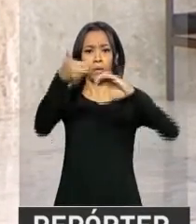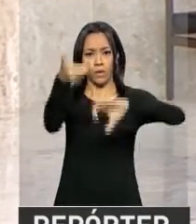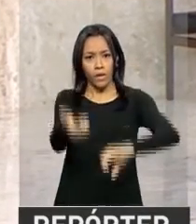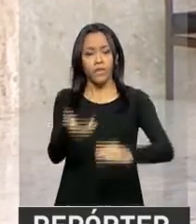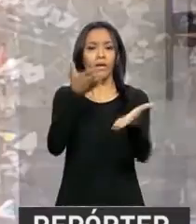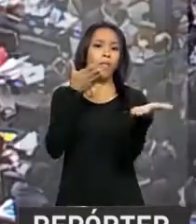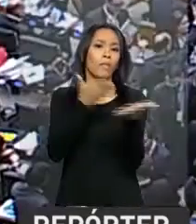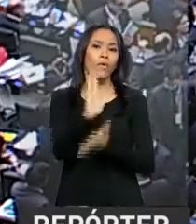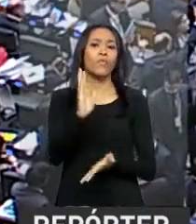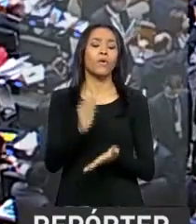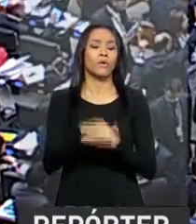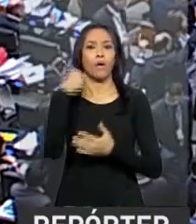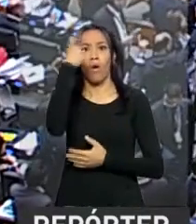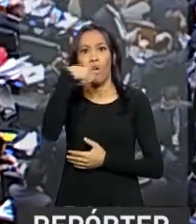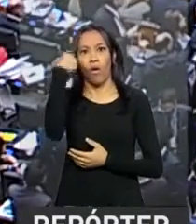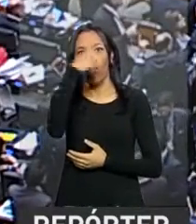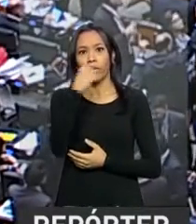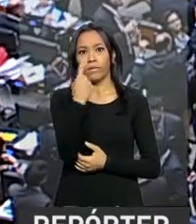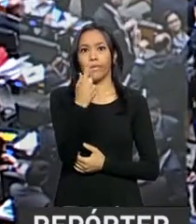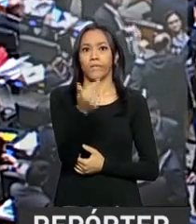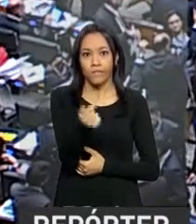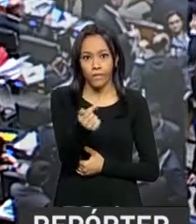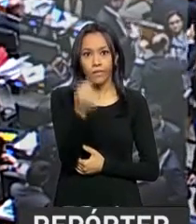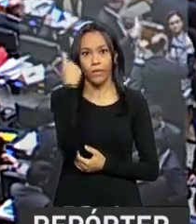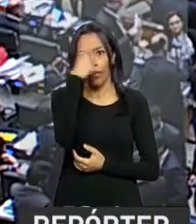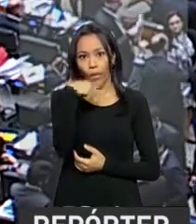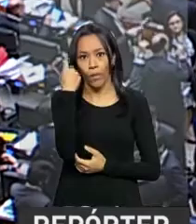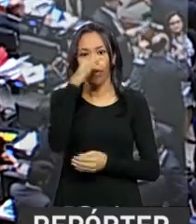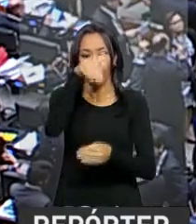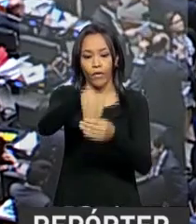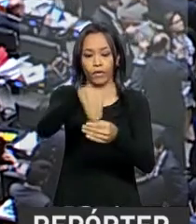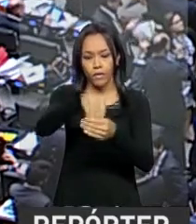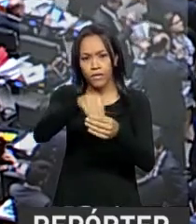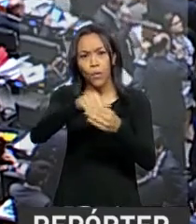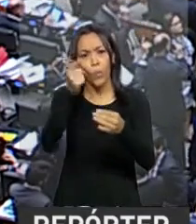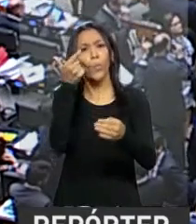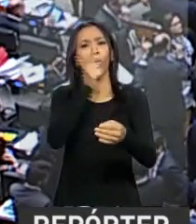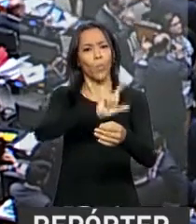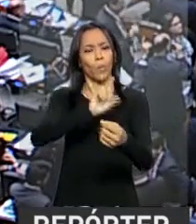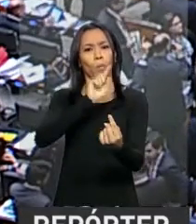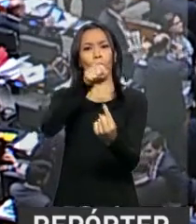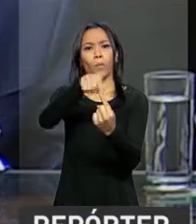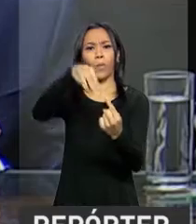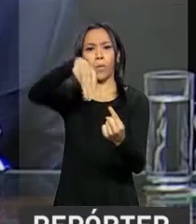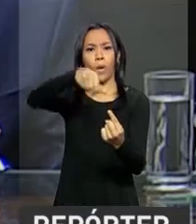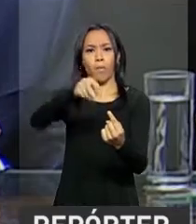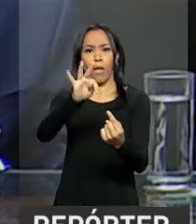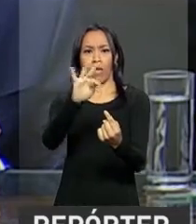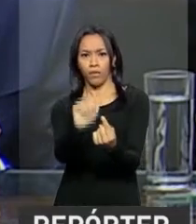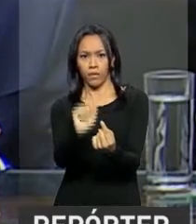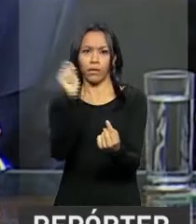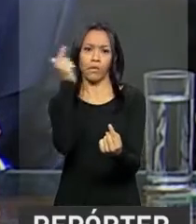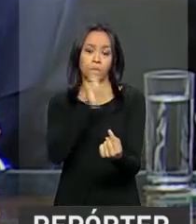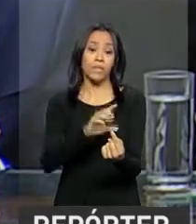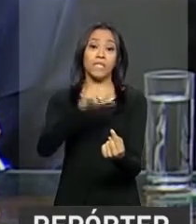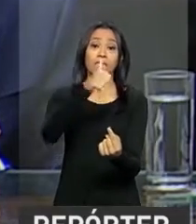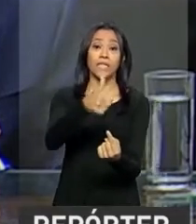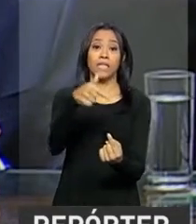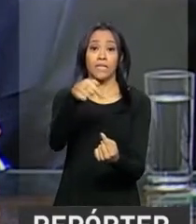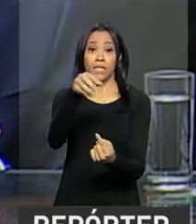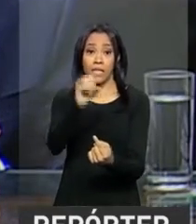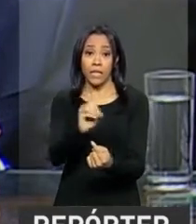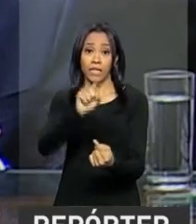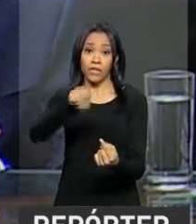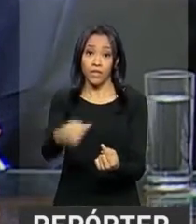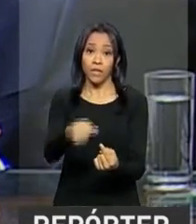depois de mais de 17 horas de sessão, a nova meta fiscal para 2016. A meta ficou em um déficit de 170,5